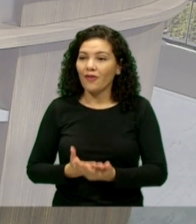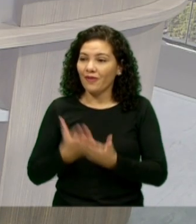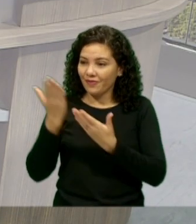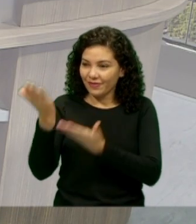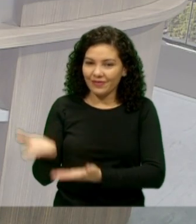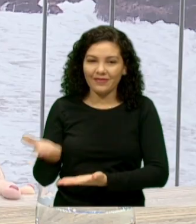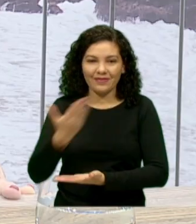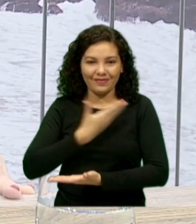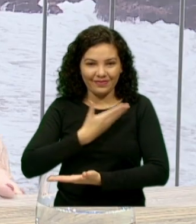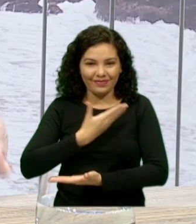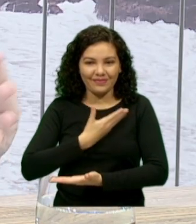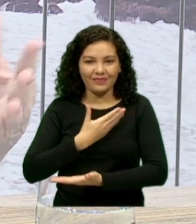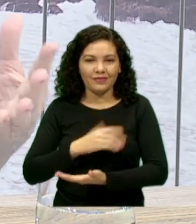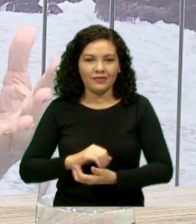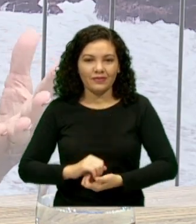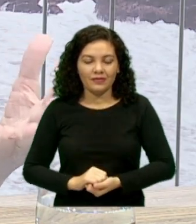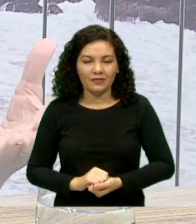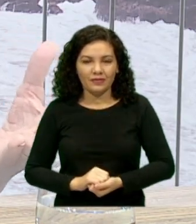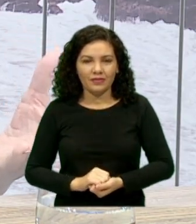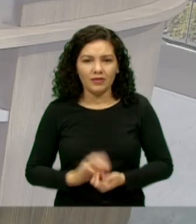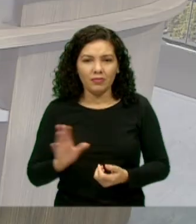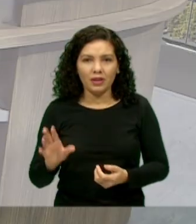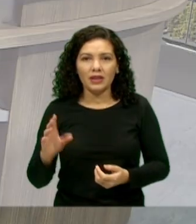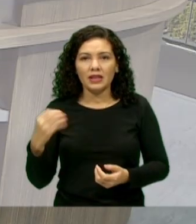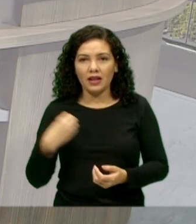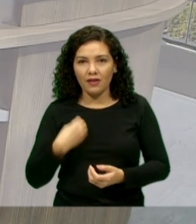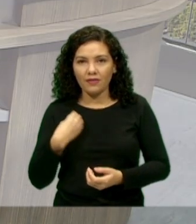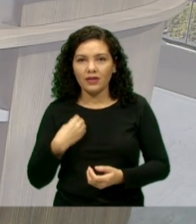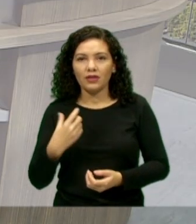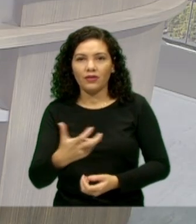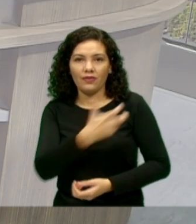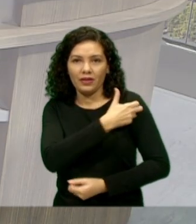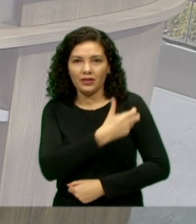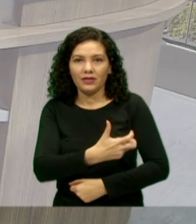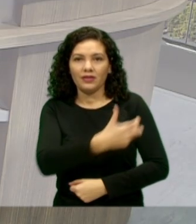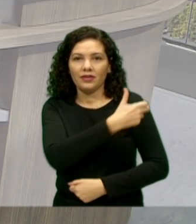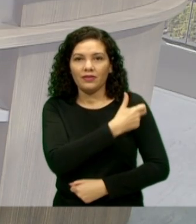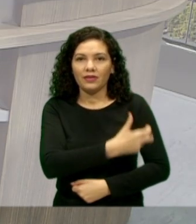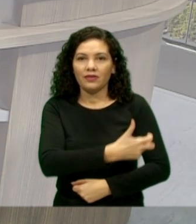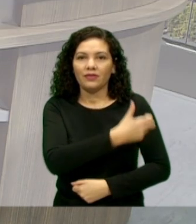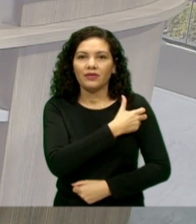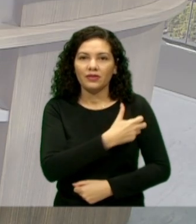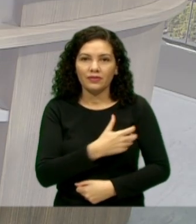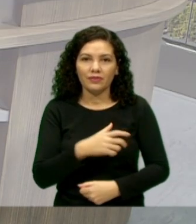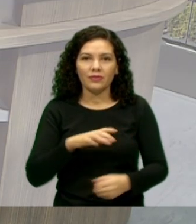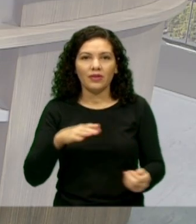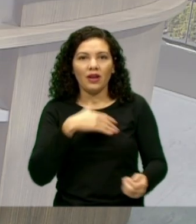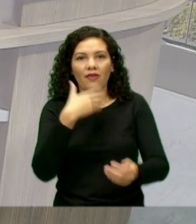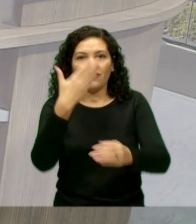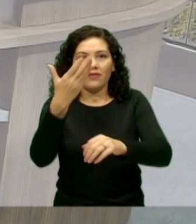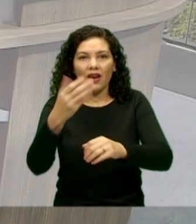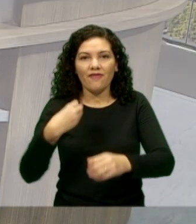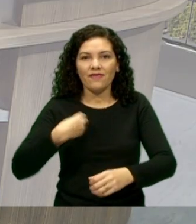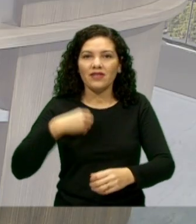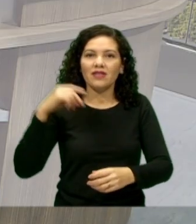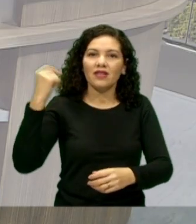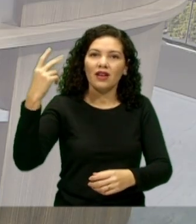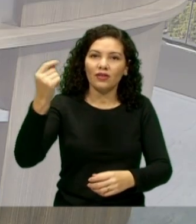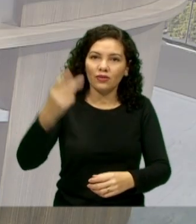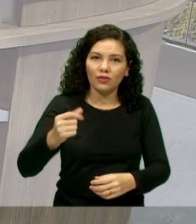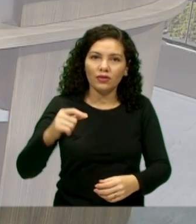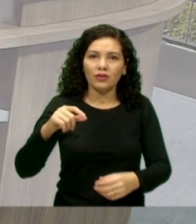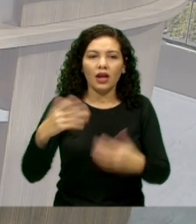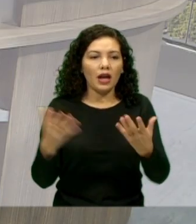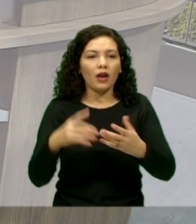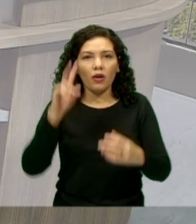no meu amigo. Mas a vida inteira ele se vacinou e ele está bem. Como é que ele vai achar que aquilo agora não serve para o neto